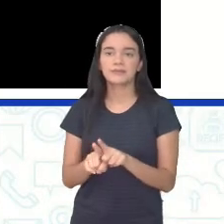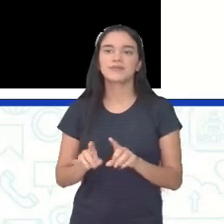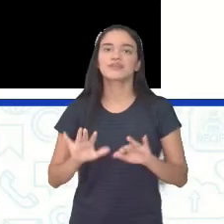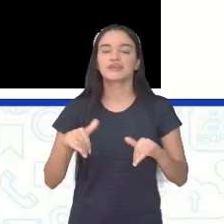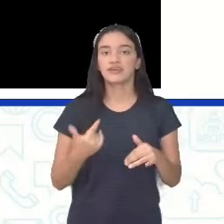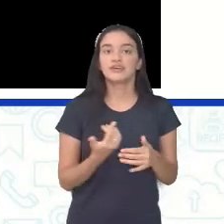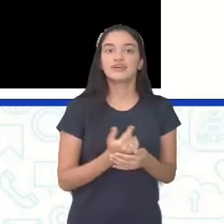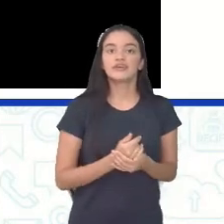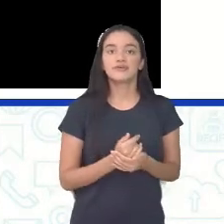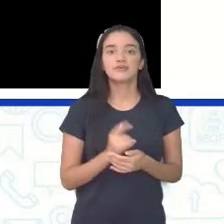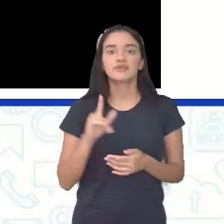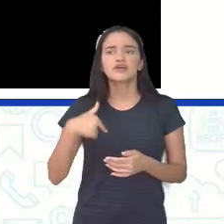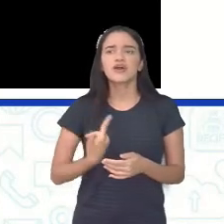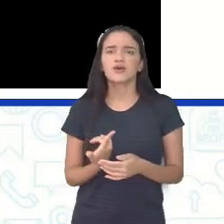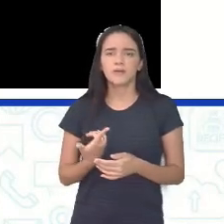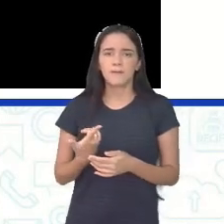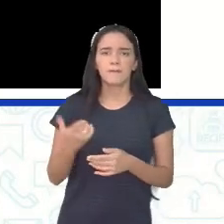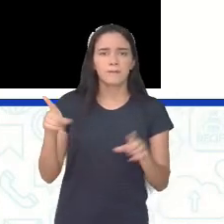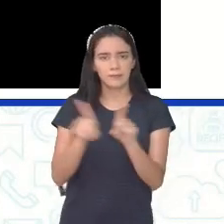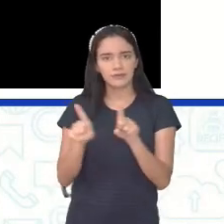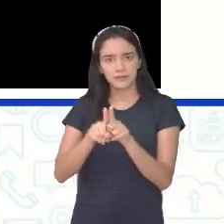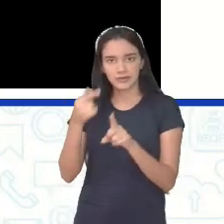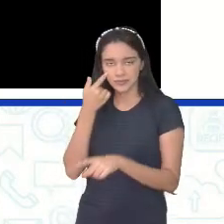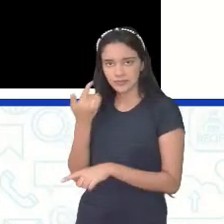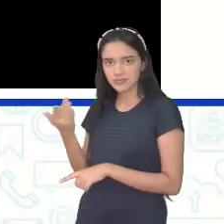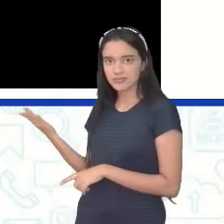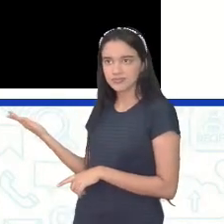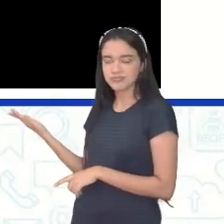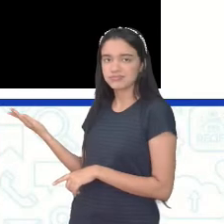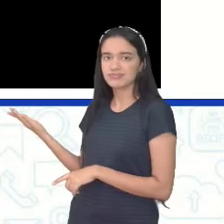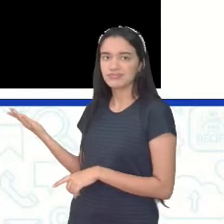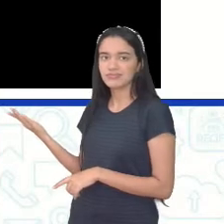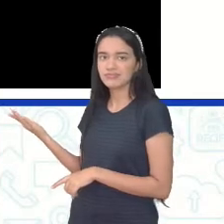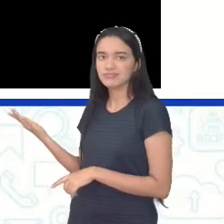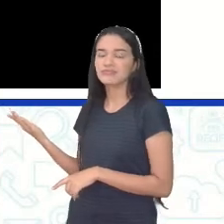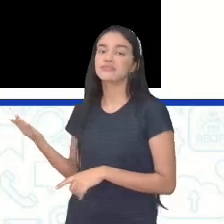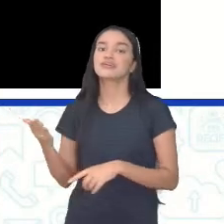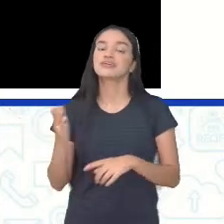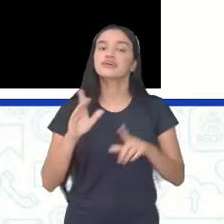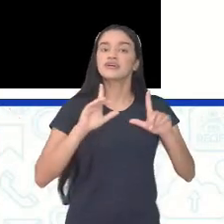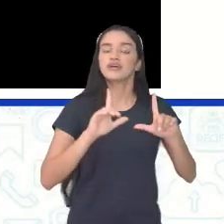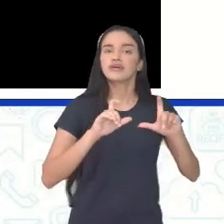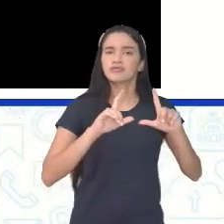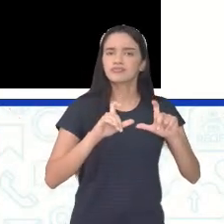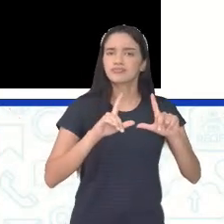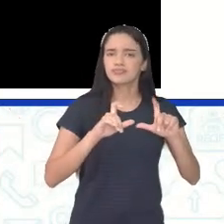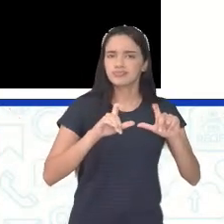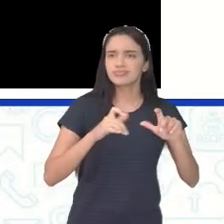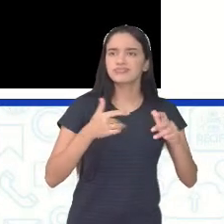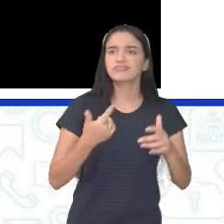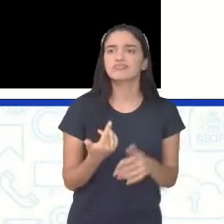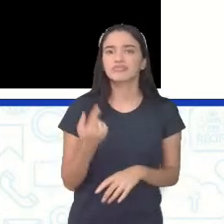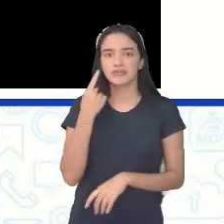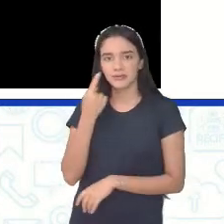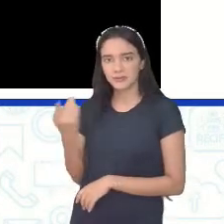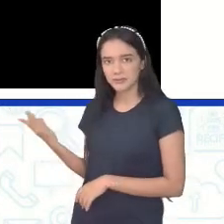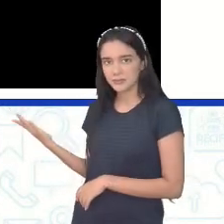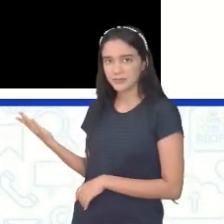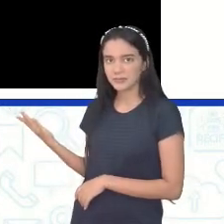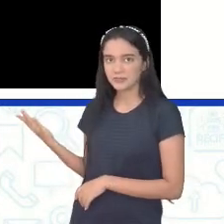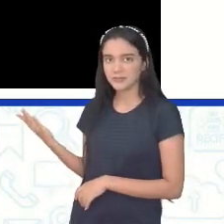uns reveses na Da vida, vida, né? né? Assim, talvez nesse momento ela quisesse se afirmar, né? Acho que Porque sim. ela teve um processo